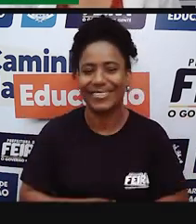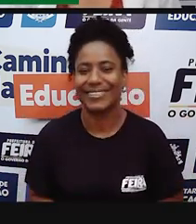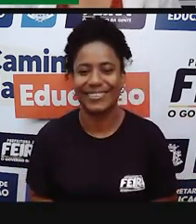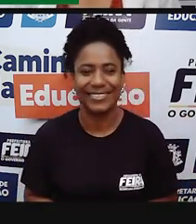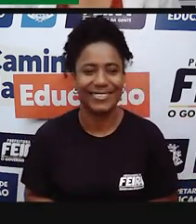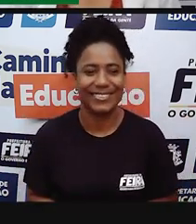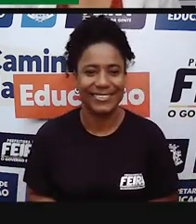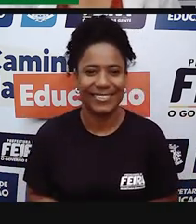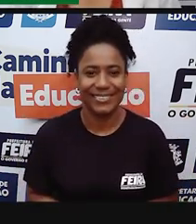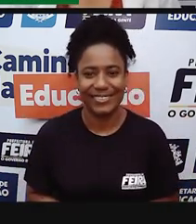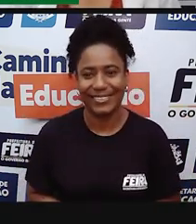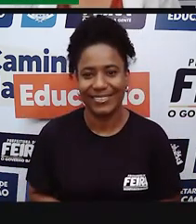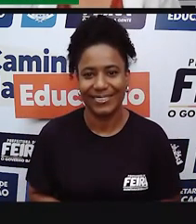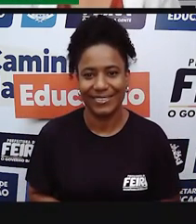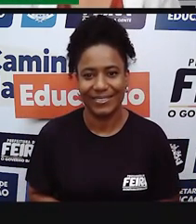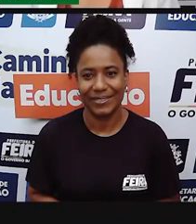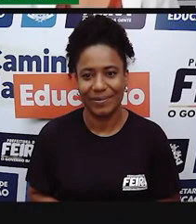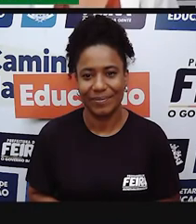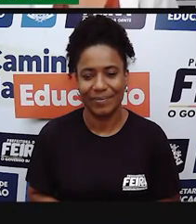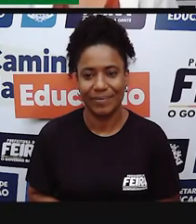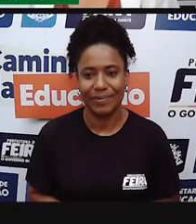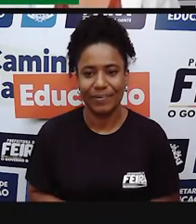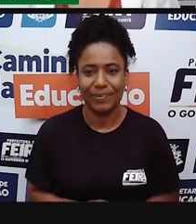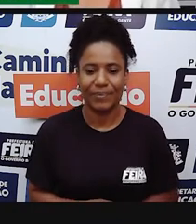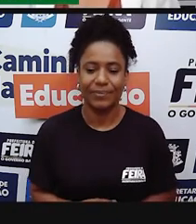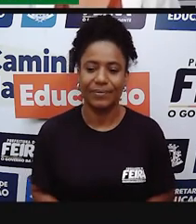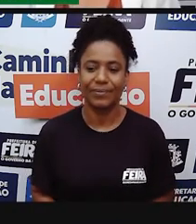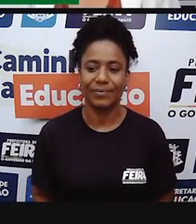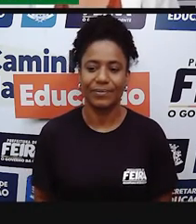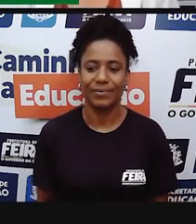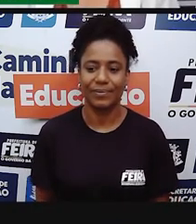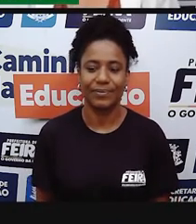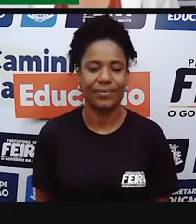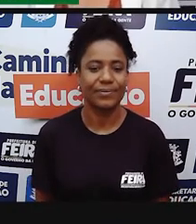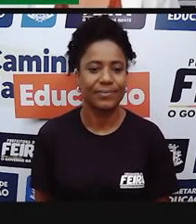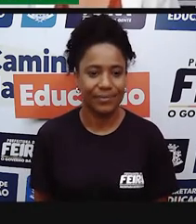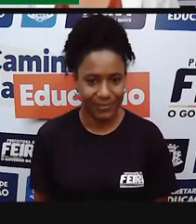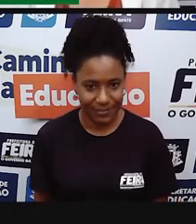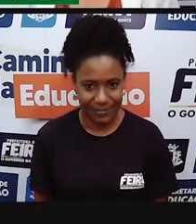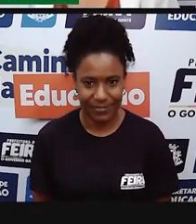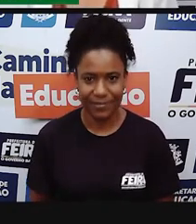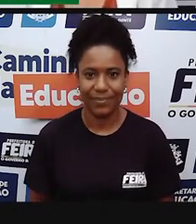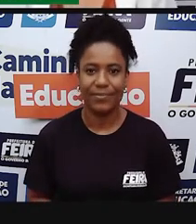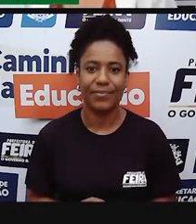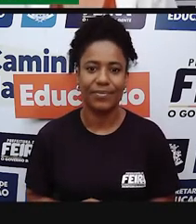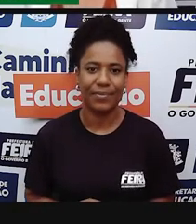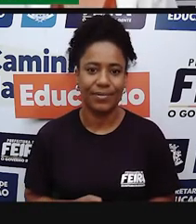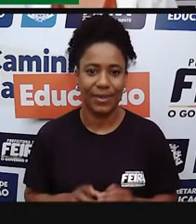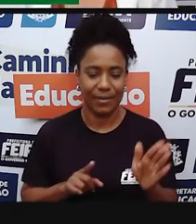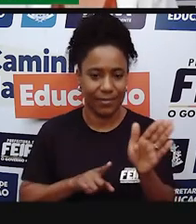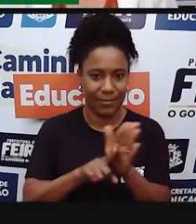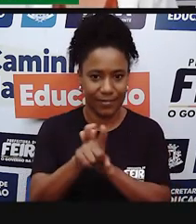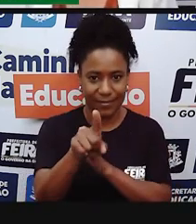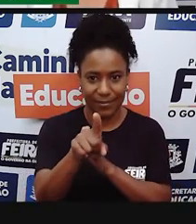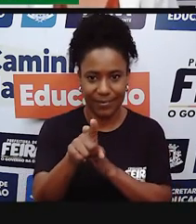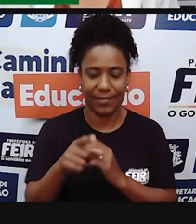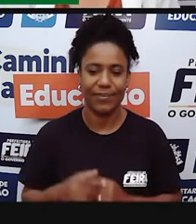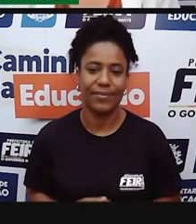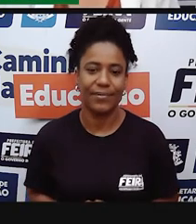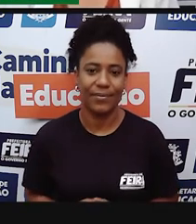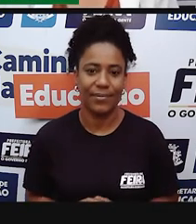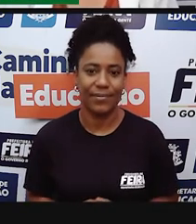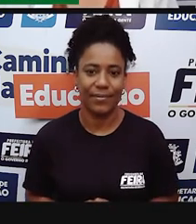clicar aqui em estoque 1 a primeira pergunta muito doces ele